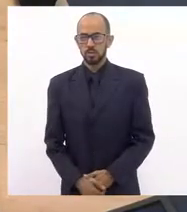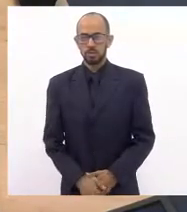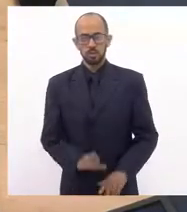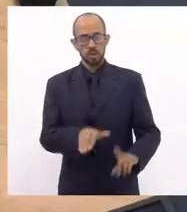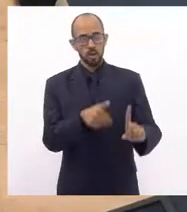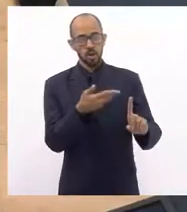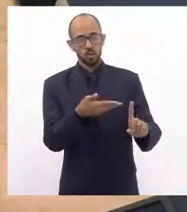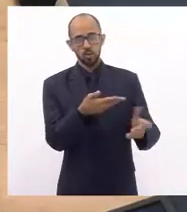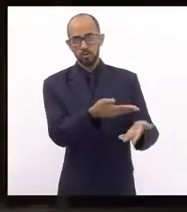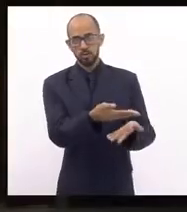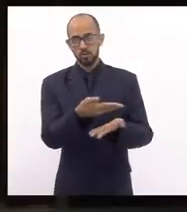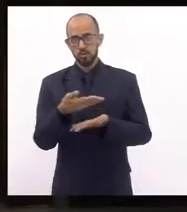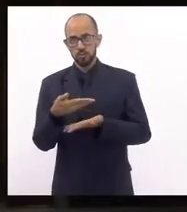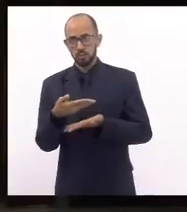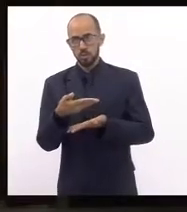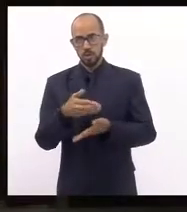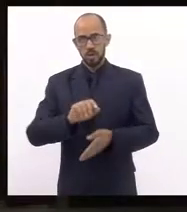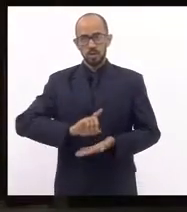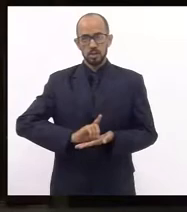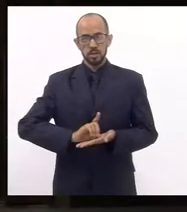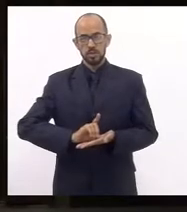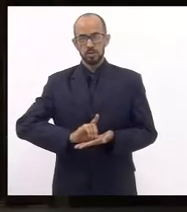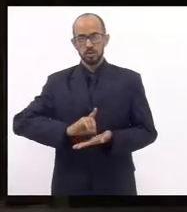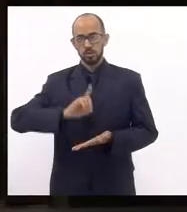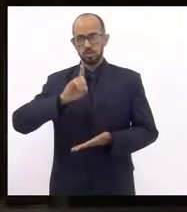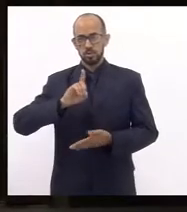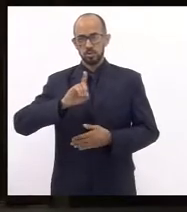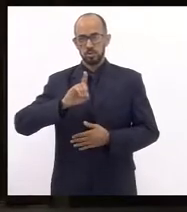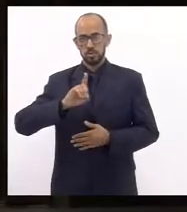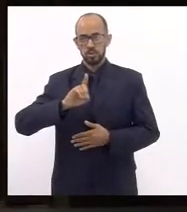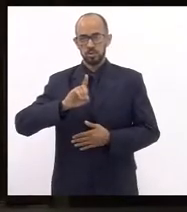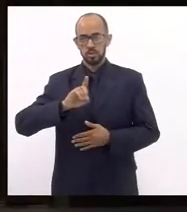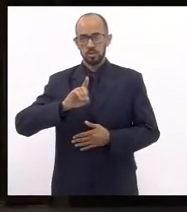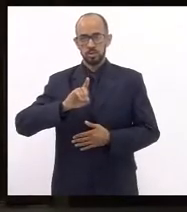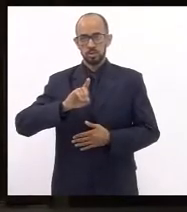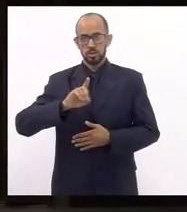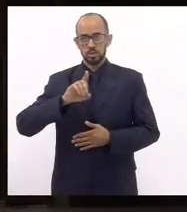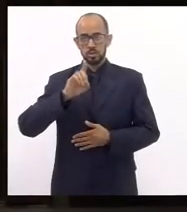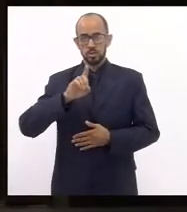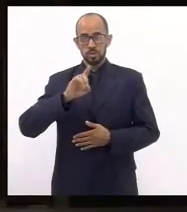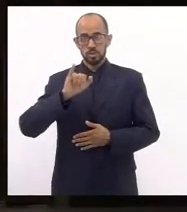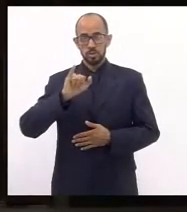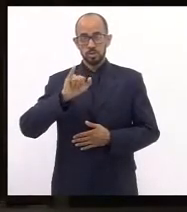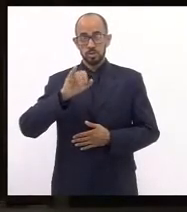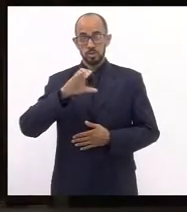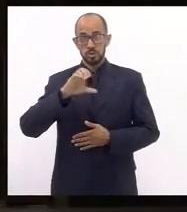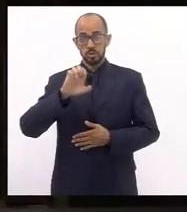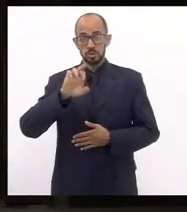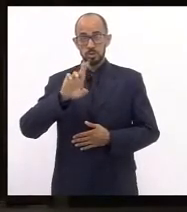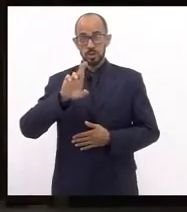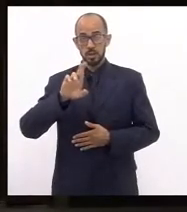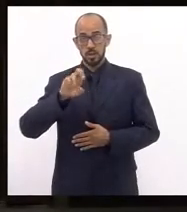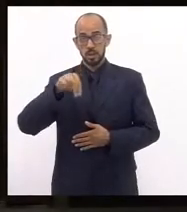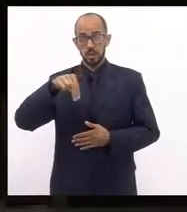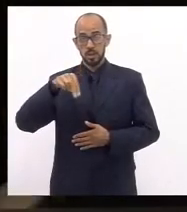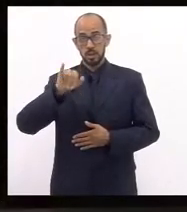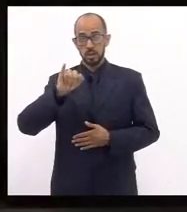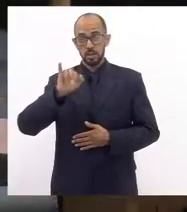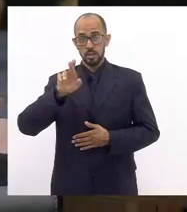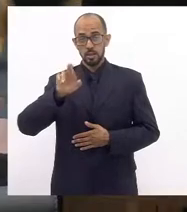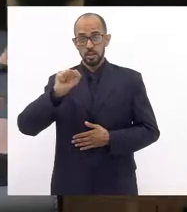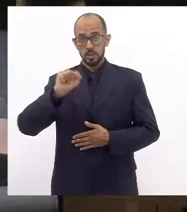Tenho a honra de chamar a excelentíssima doutora Discernira do Nascimento Espinheira